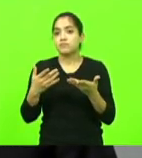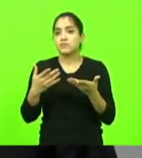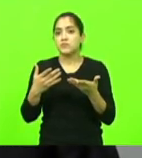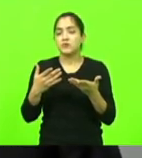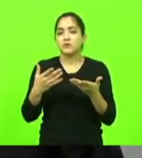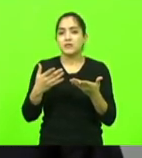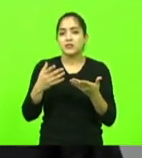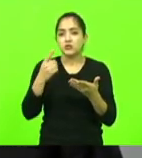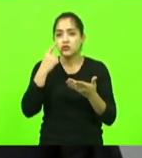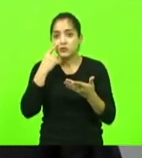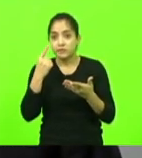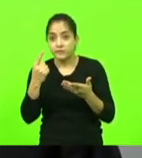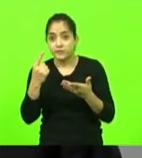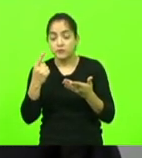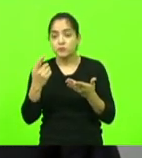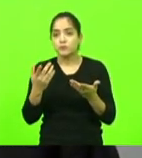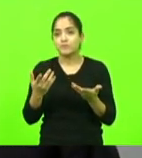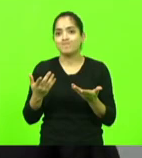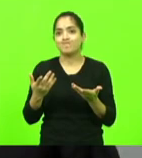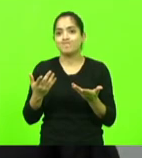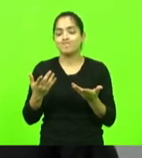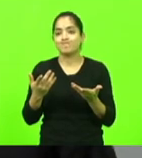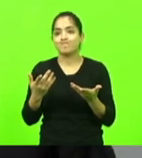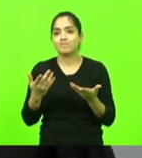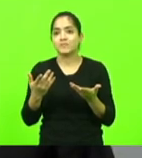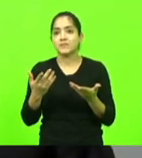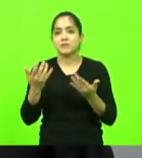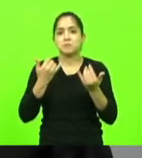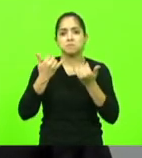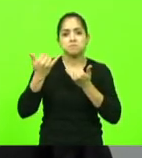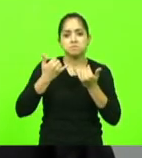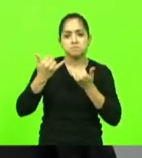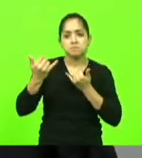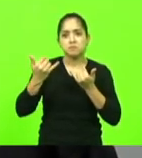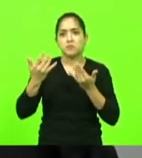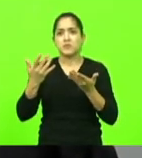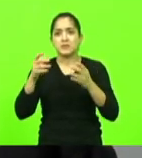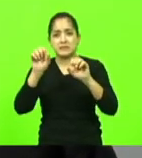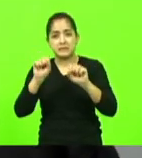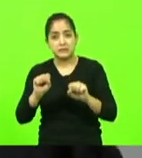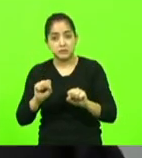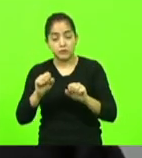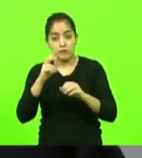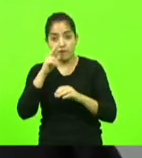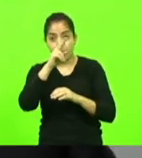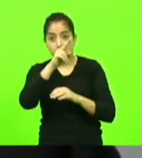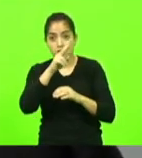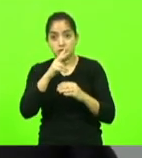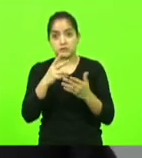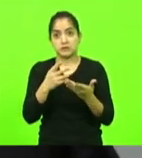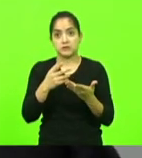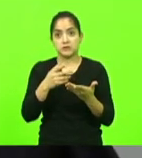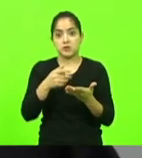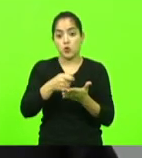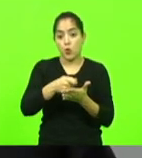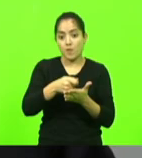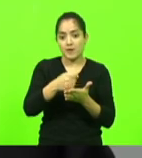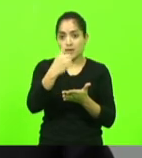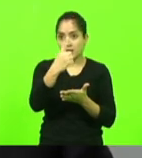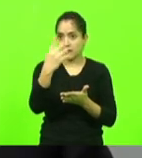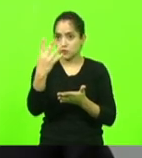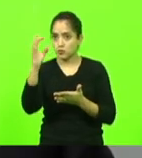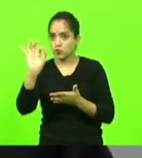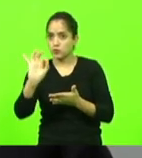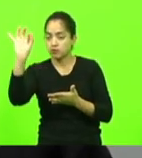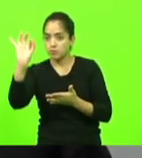foram relatos, testemunhos muito fortes de que você cobrar 14% de